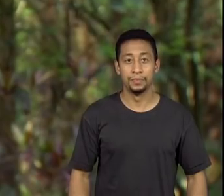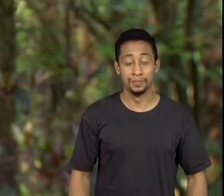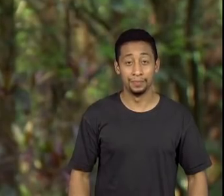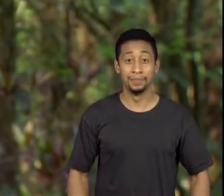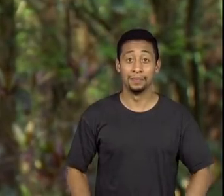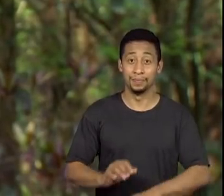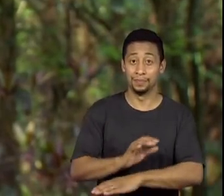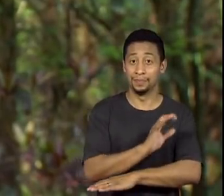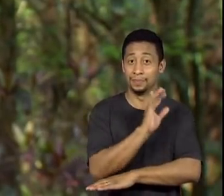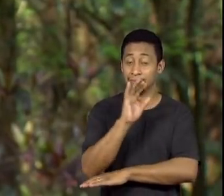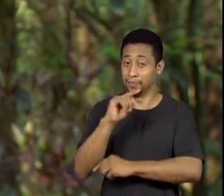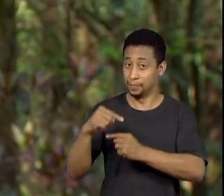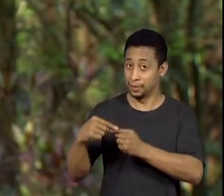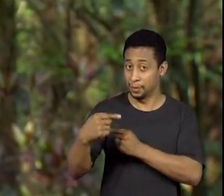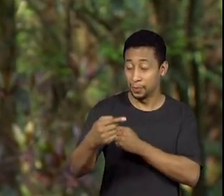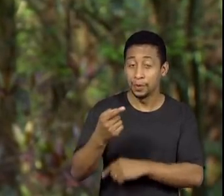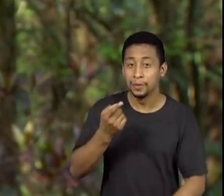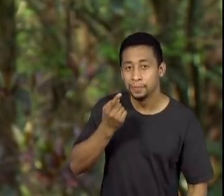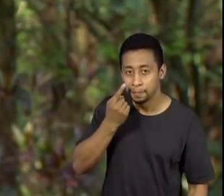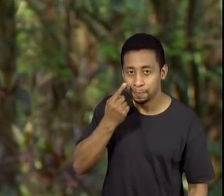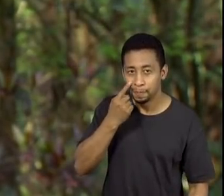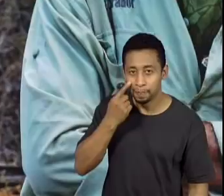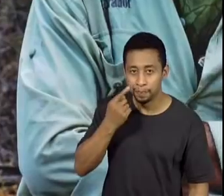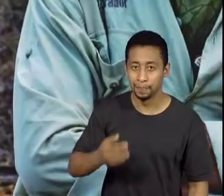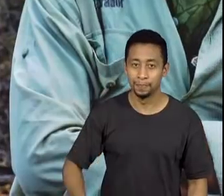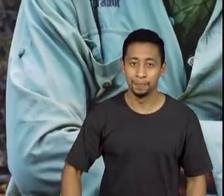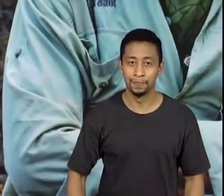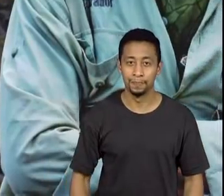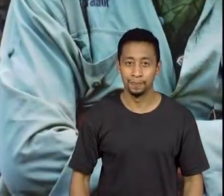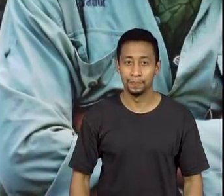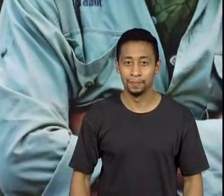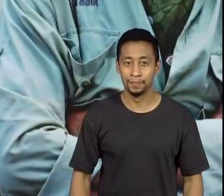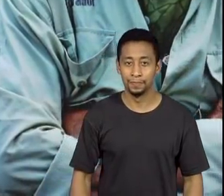E veja a seguir, aqui no Repórter Eco.